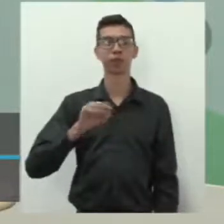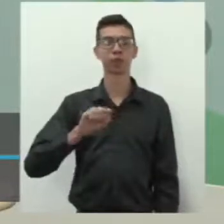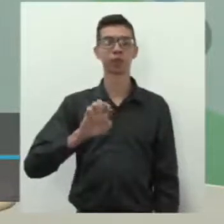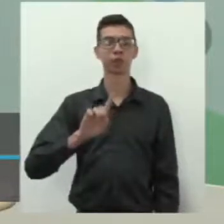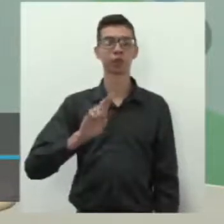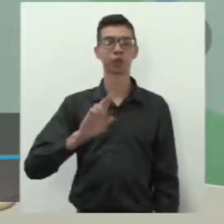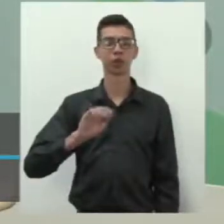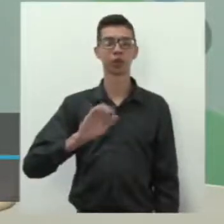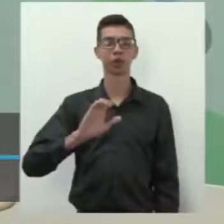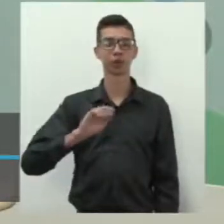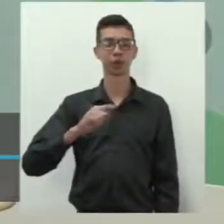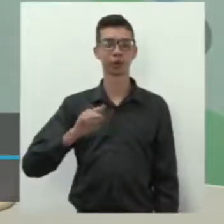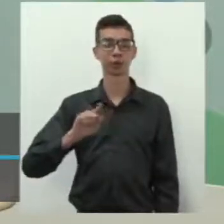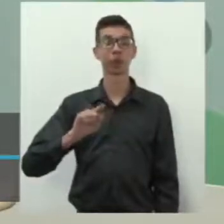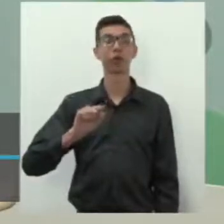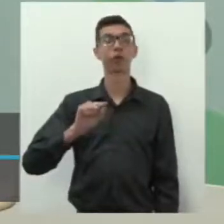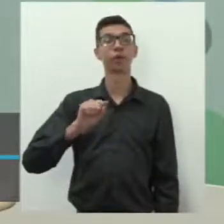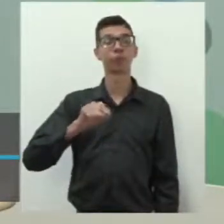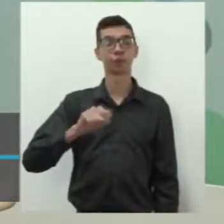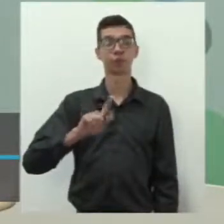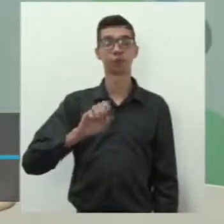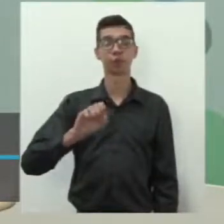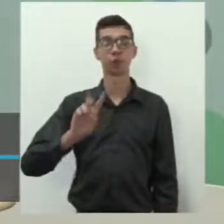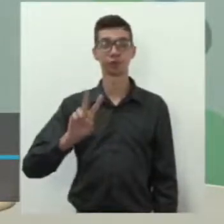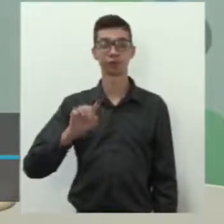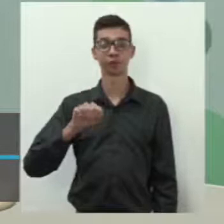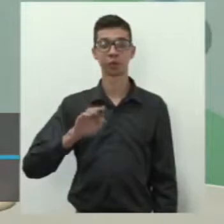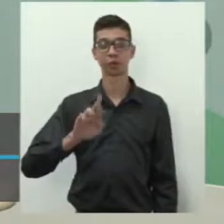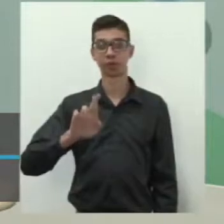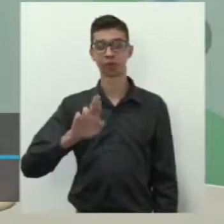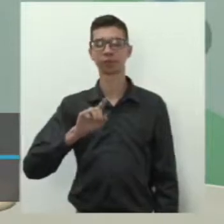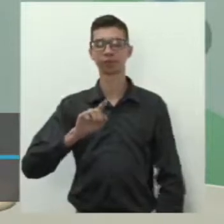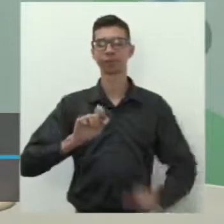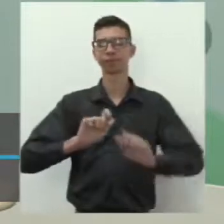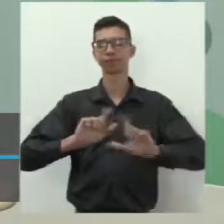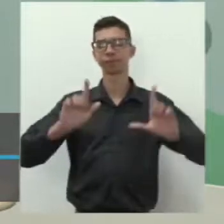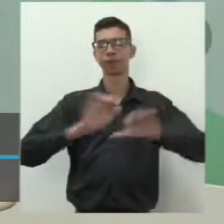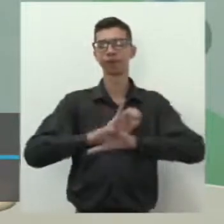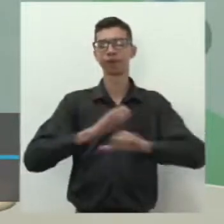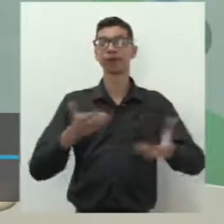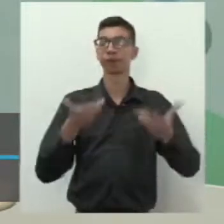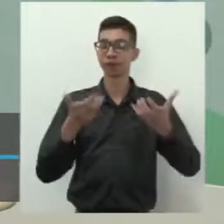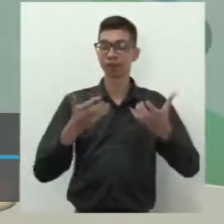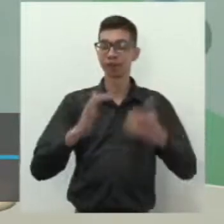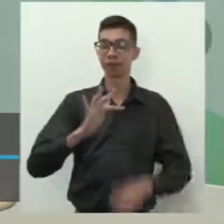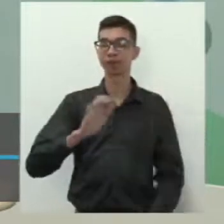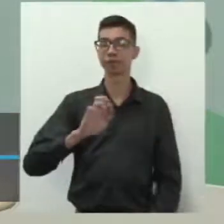atendimento.educação.sp.gov.br, abra uma ocorrência lá e coloca lá que vocês querem mais o Fernando aqui para nos auxiliar, tá bom?